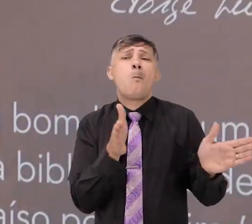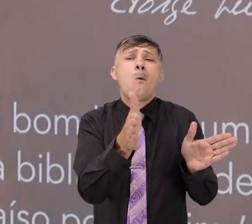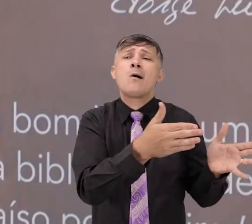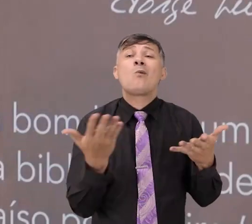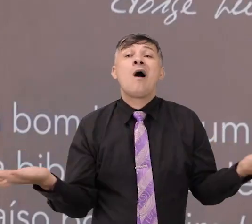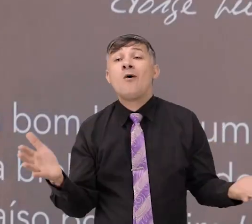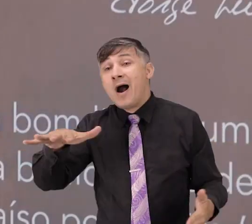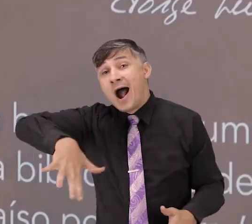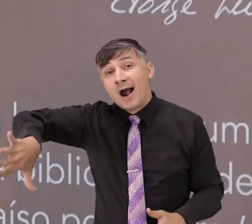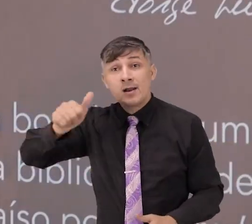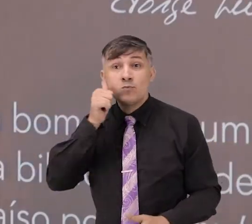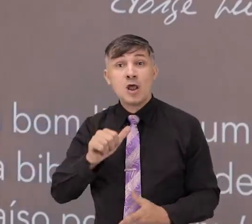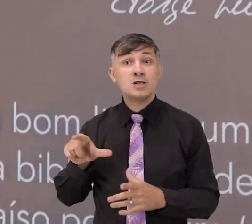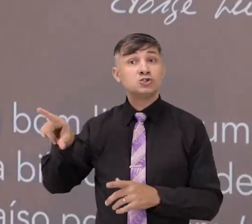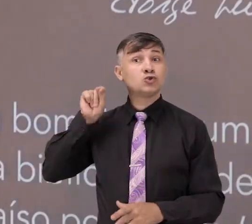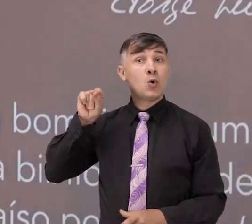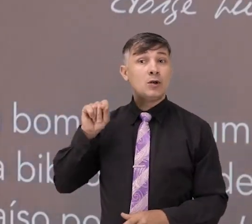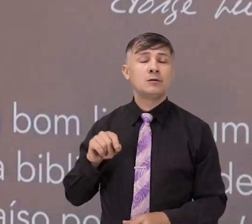que tipo de